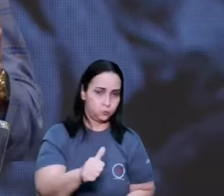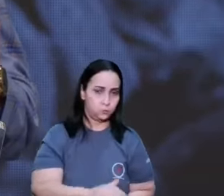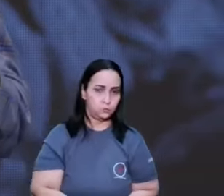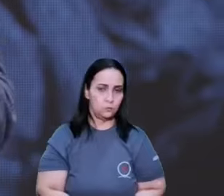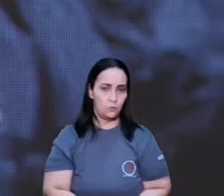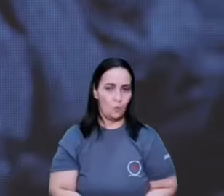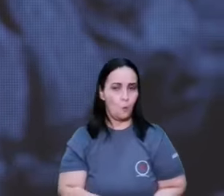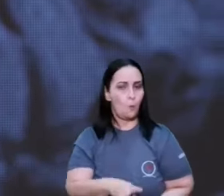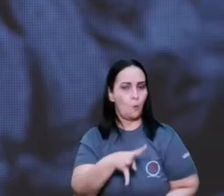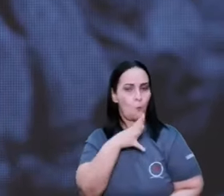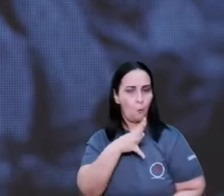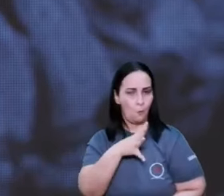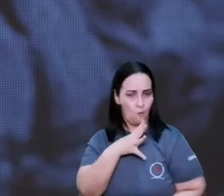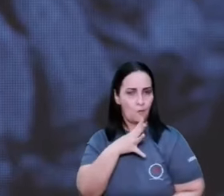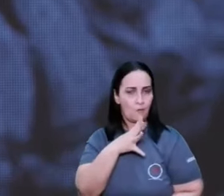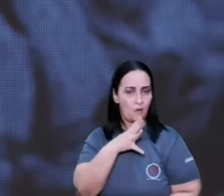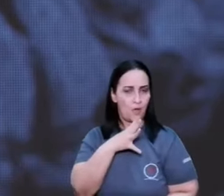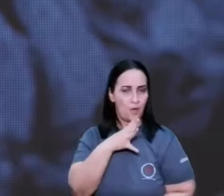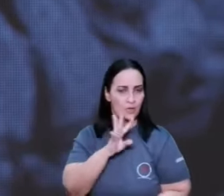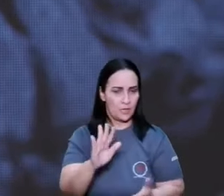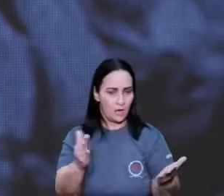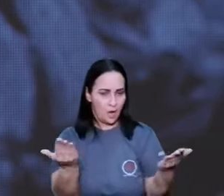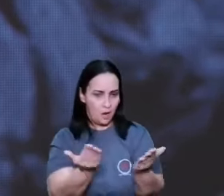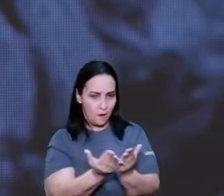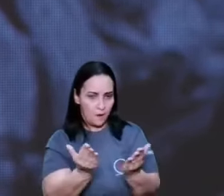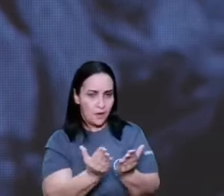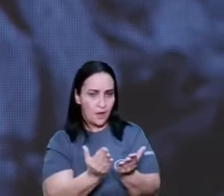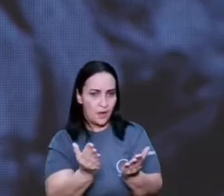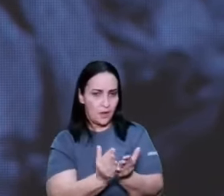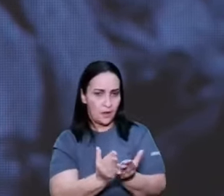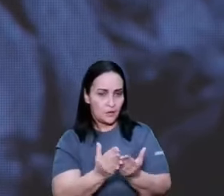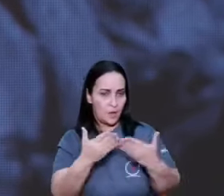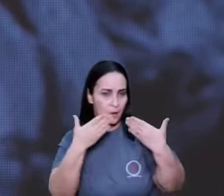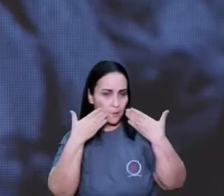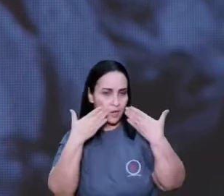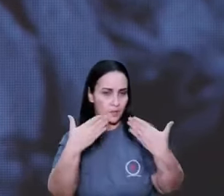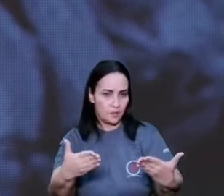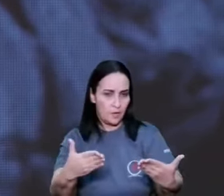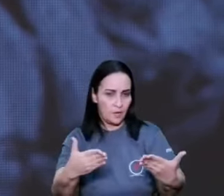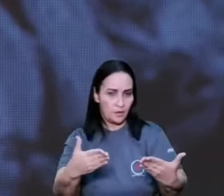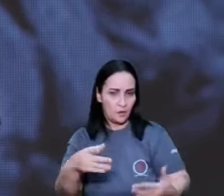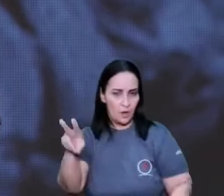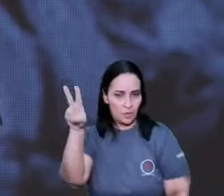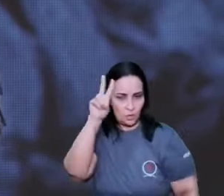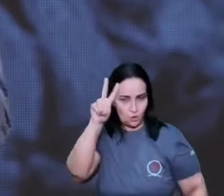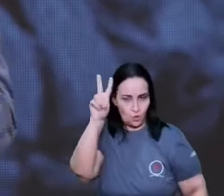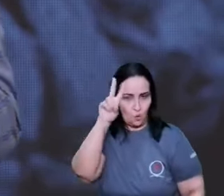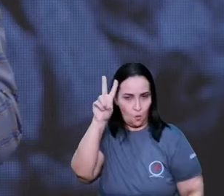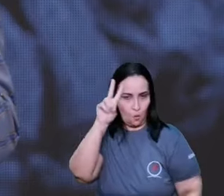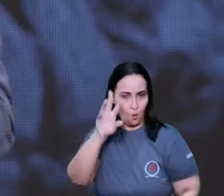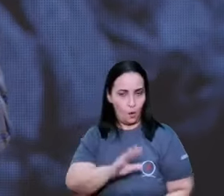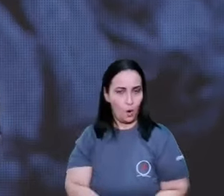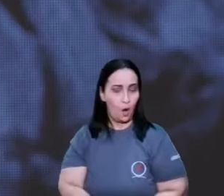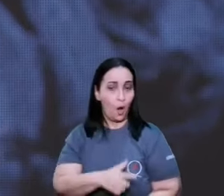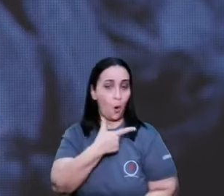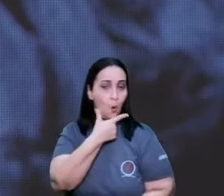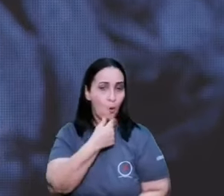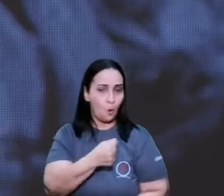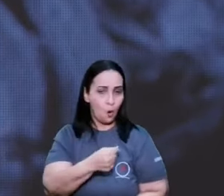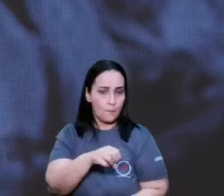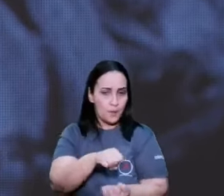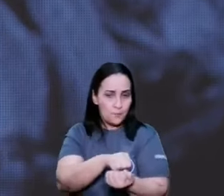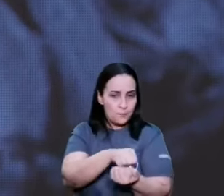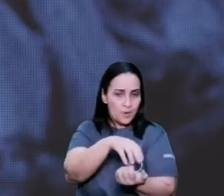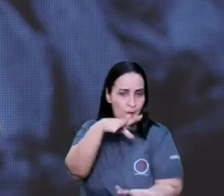familiarizada a comunidade cristã porque nos apresenta Mais uma operacionalidade miraculosa do Senhor